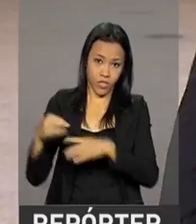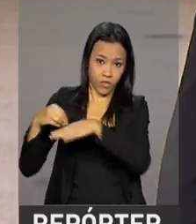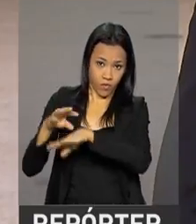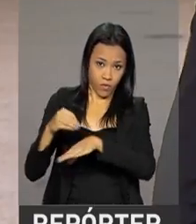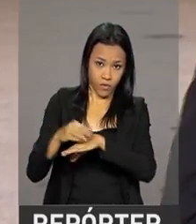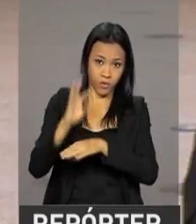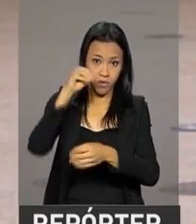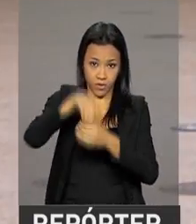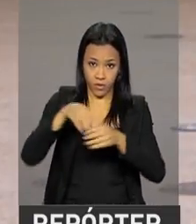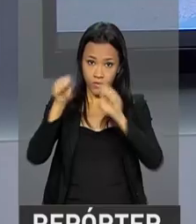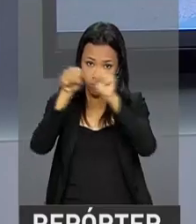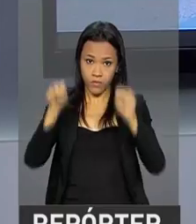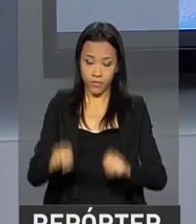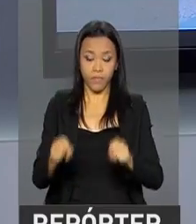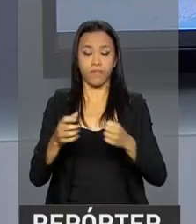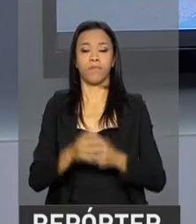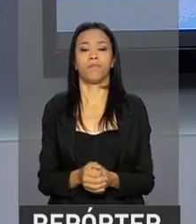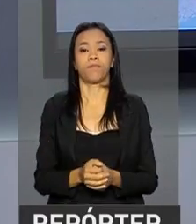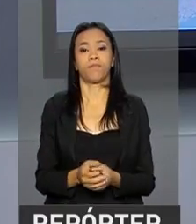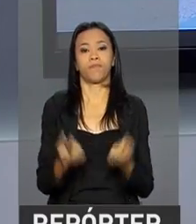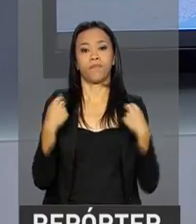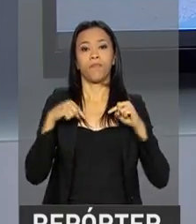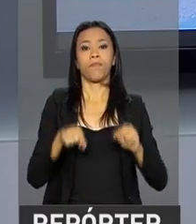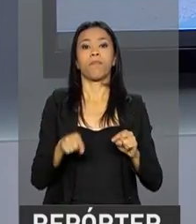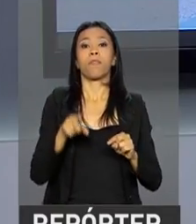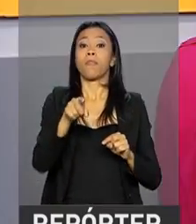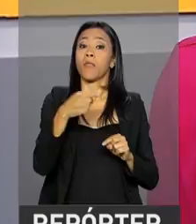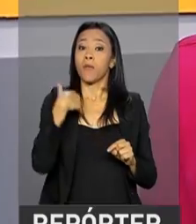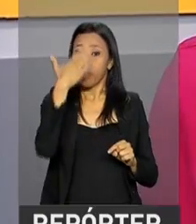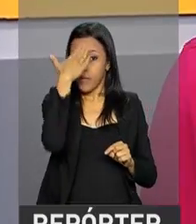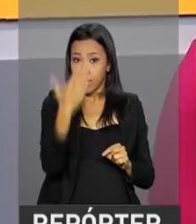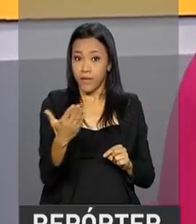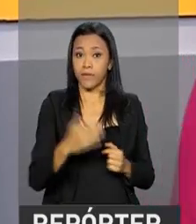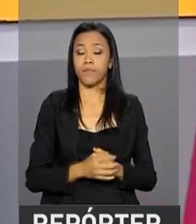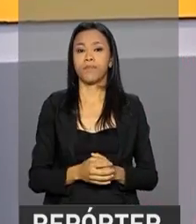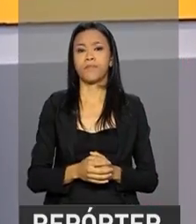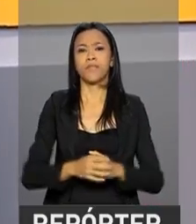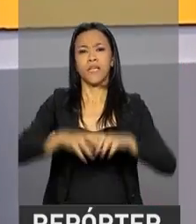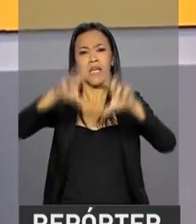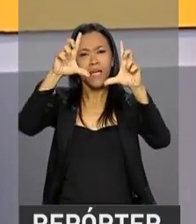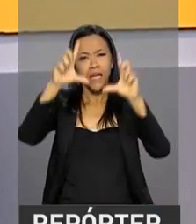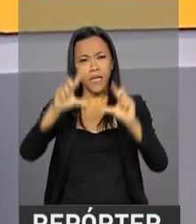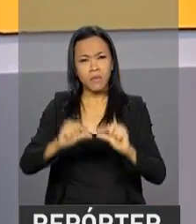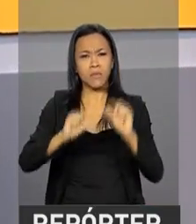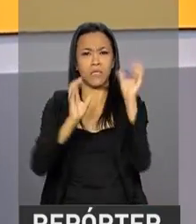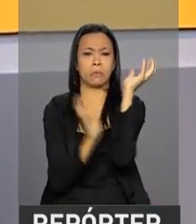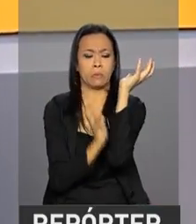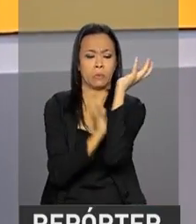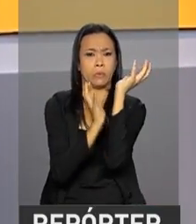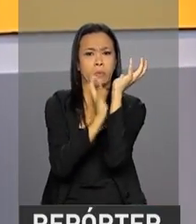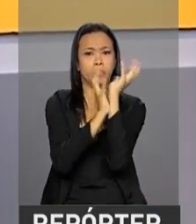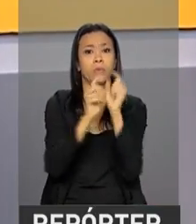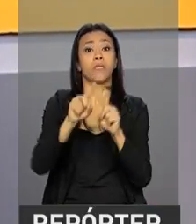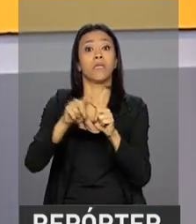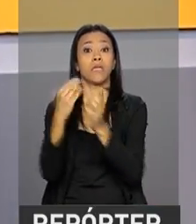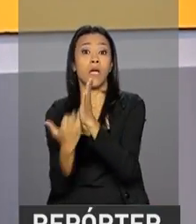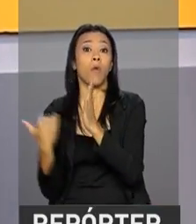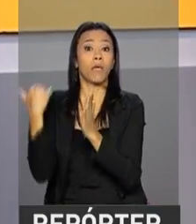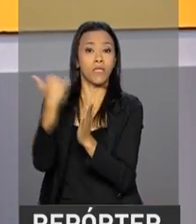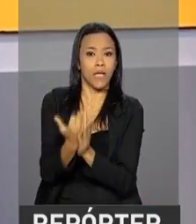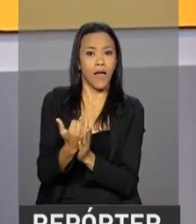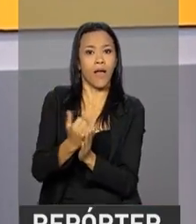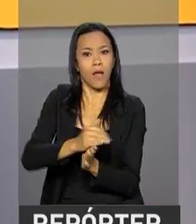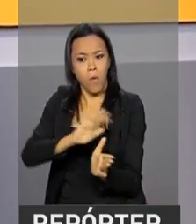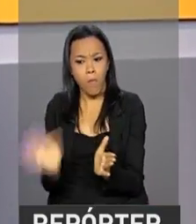Carol, volto aí com você no estúdio. Obrigada, João Pedro. E reduzir a burocracia e aumentar a